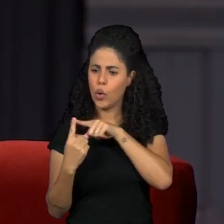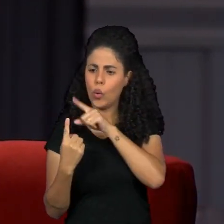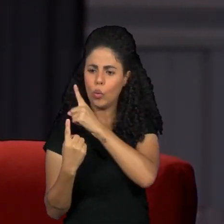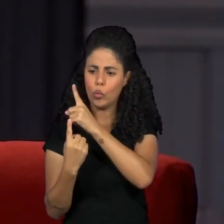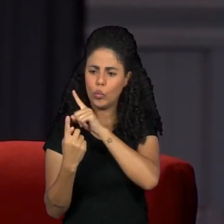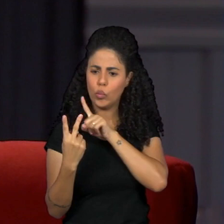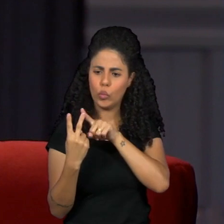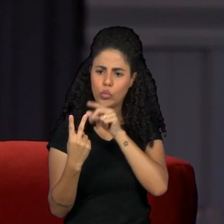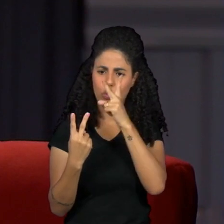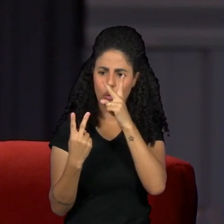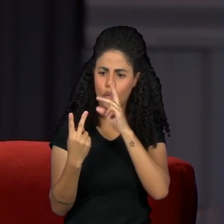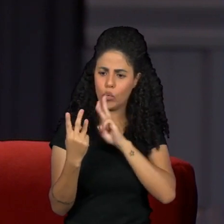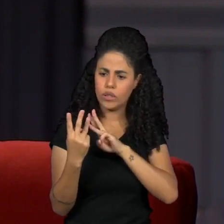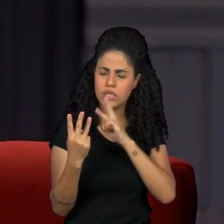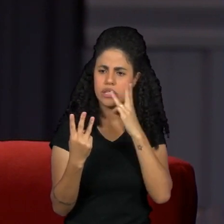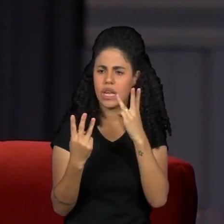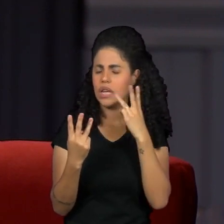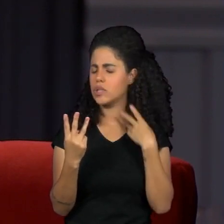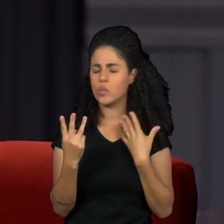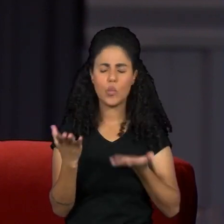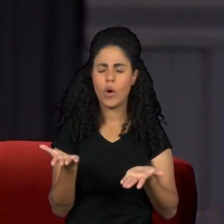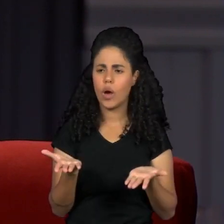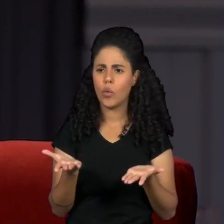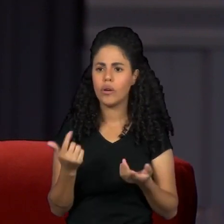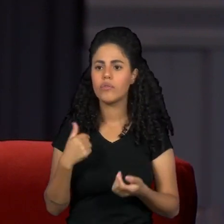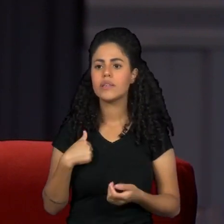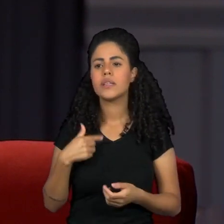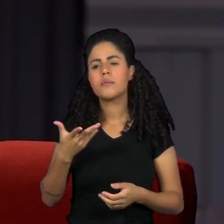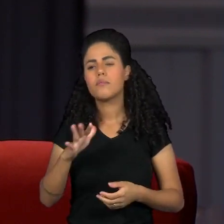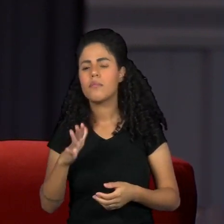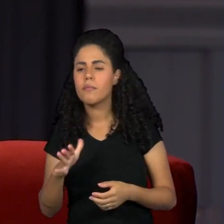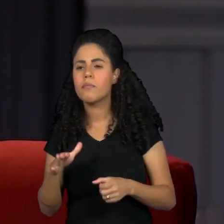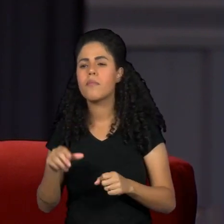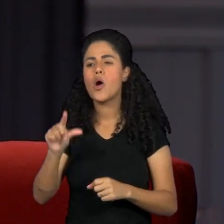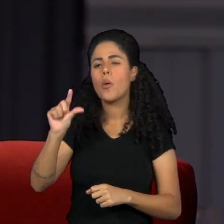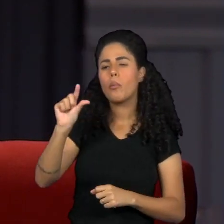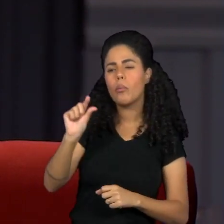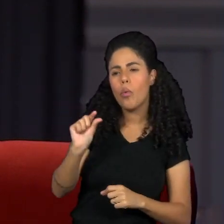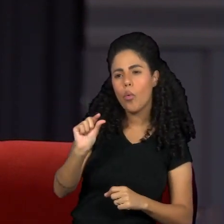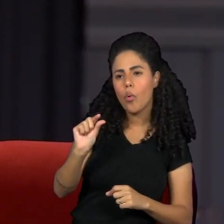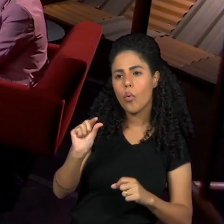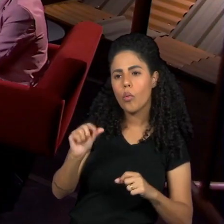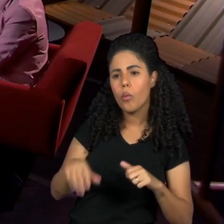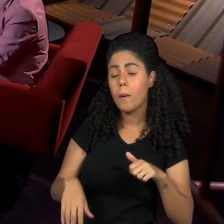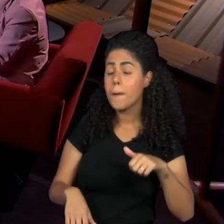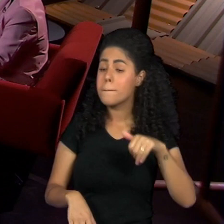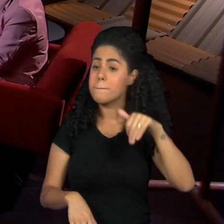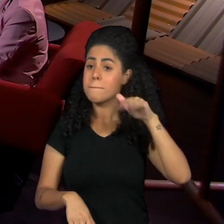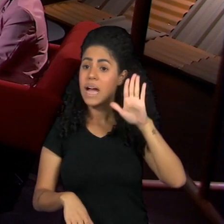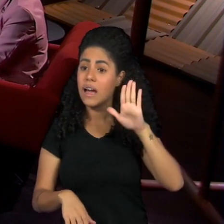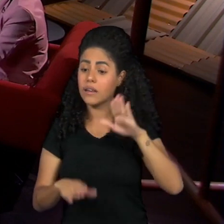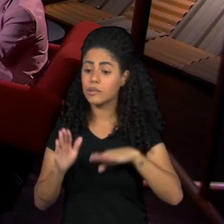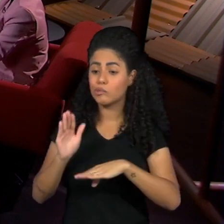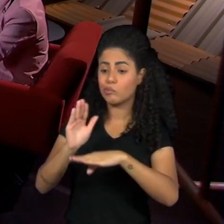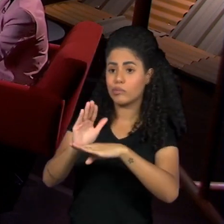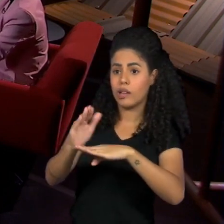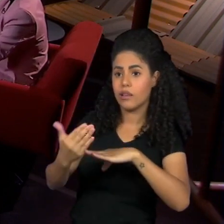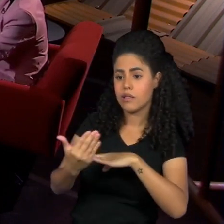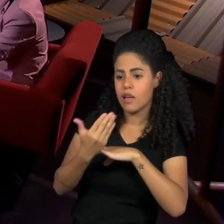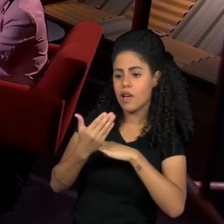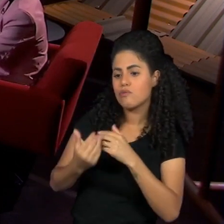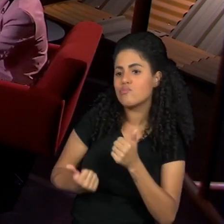3. Significa que você precisa de menos, médio e mais suporte. Então, ele está dividido dessa forma que a gente